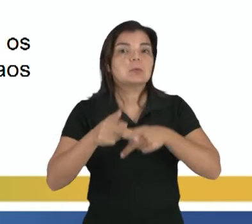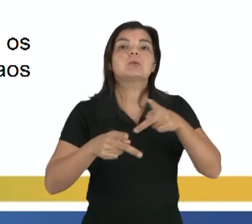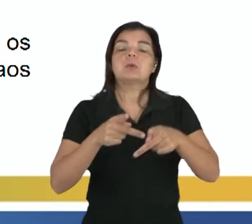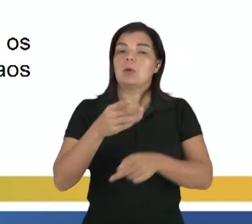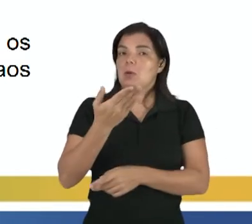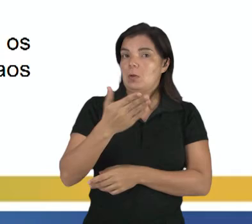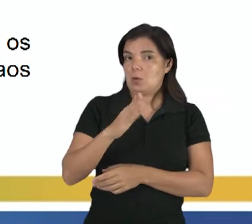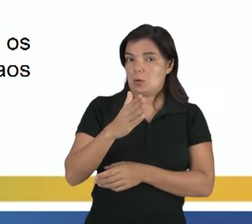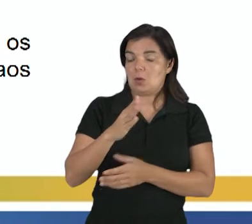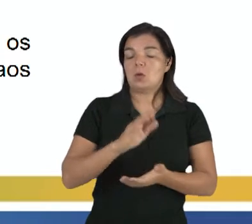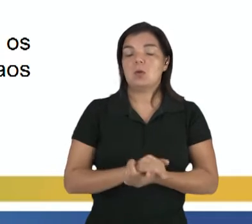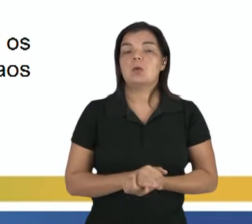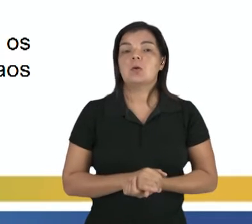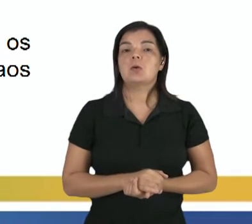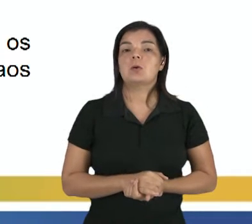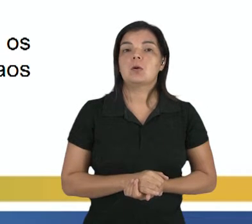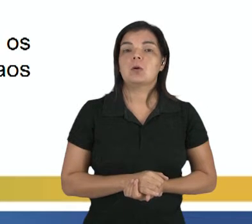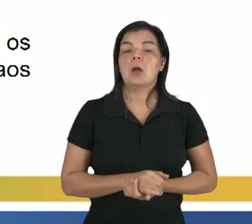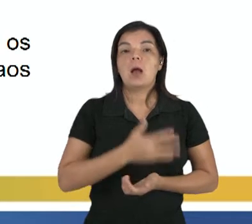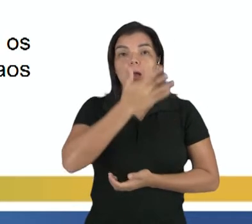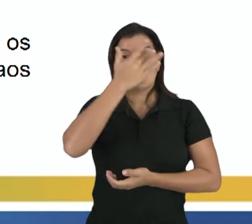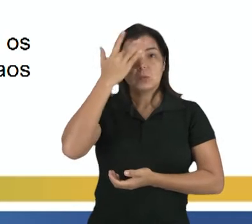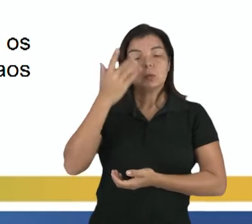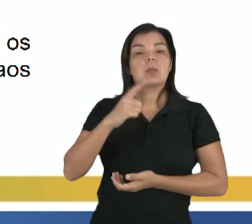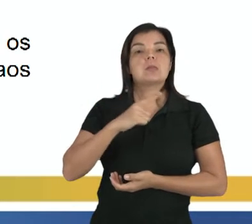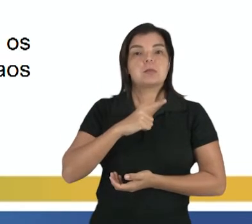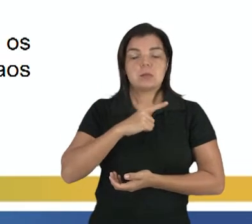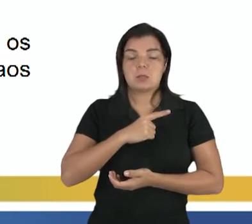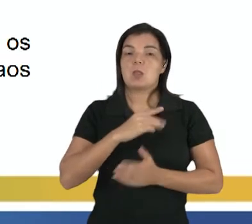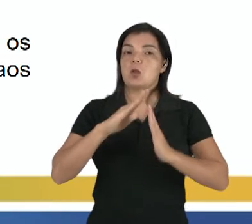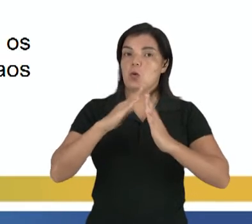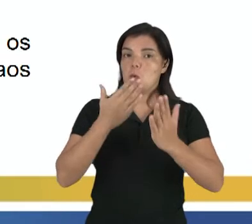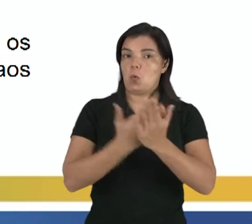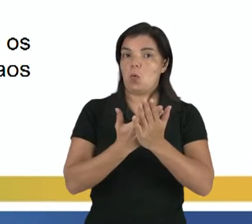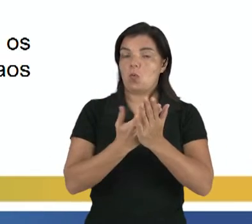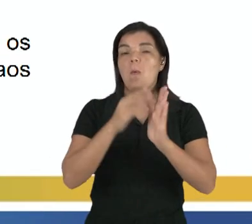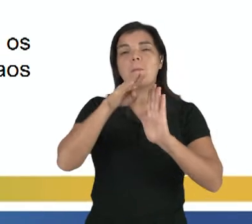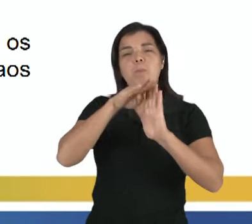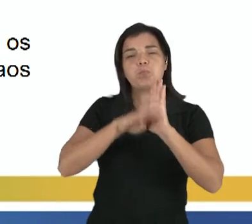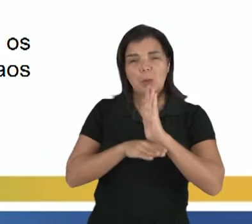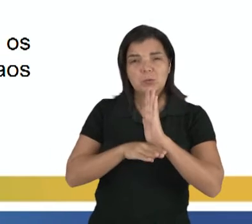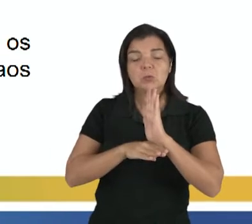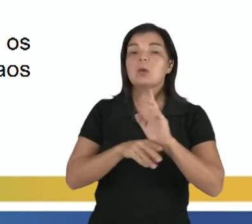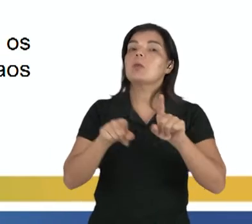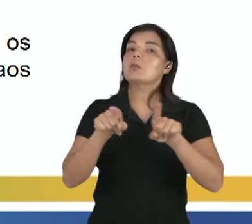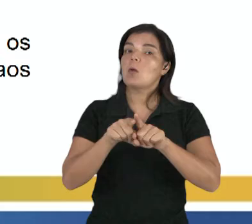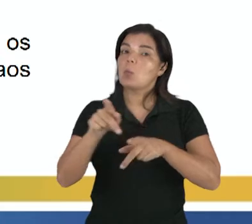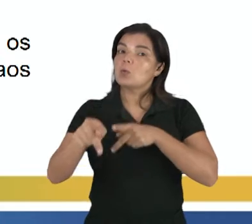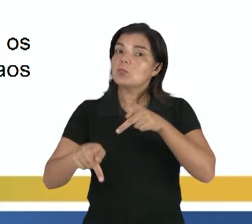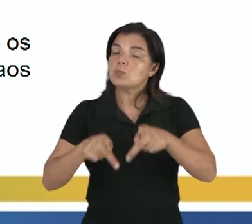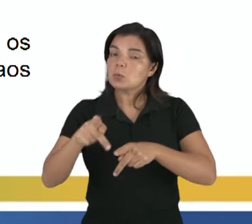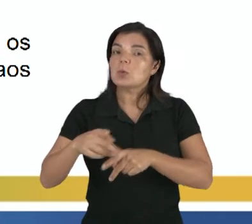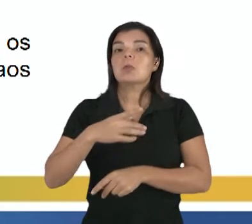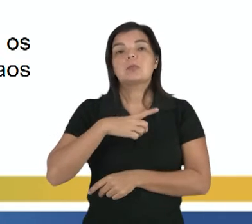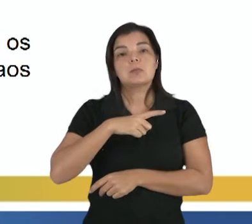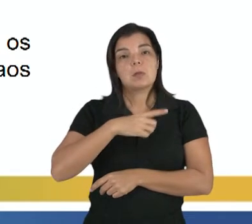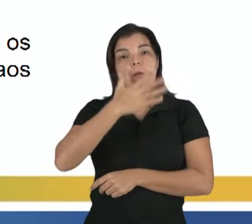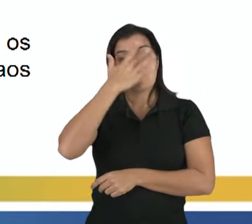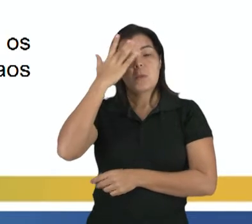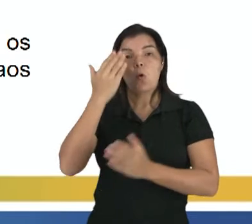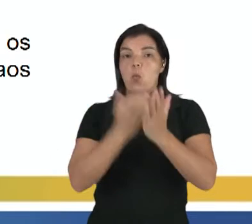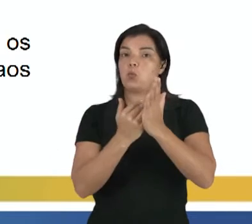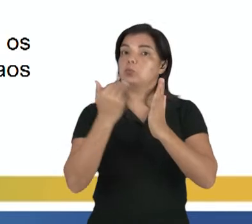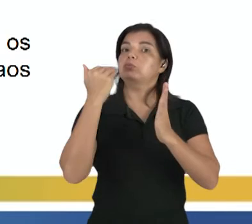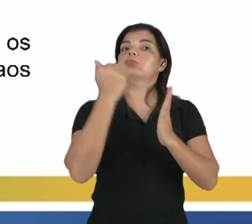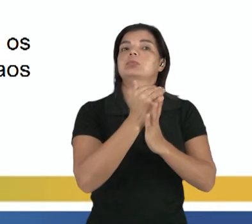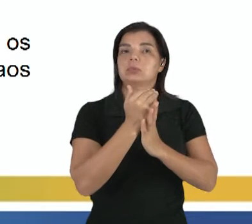a média as pessoas têm um nível de escolaridade muito baixo e existem populações que as pessoas têm um nível de